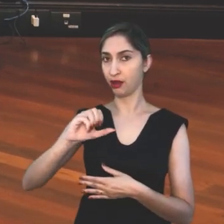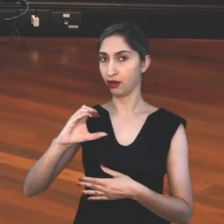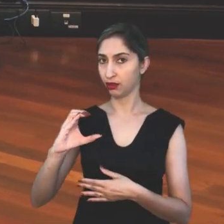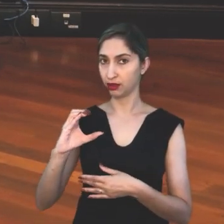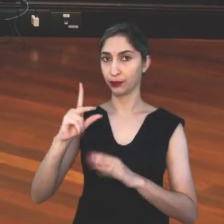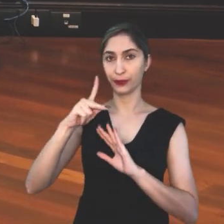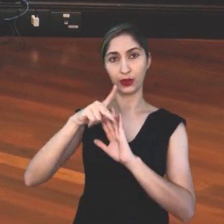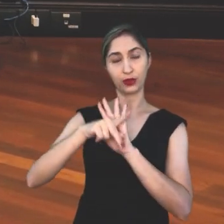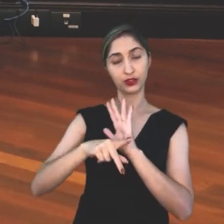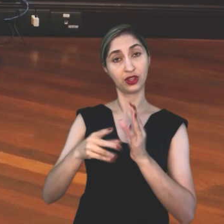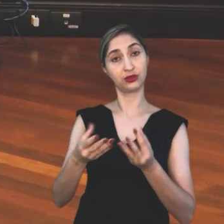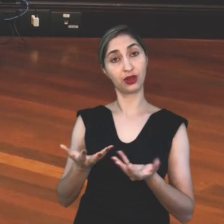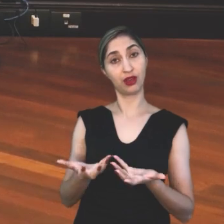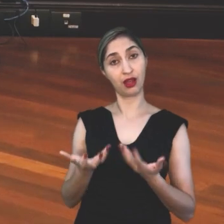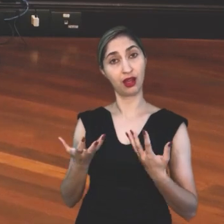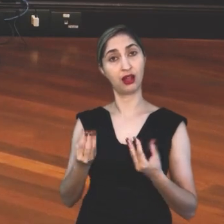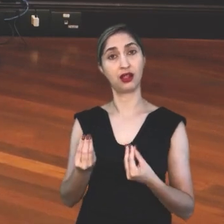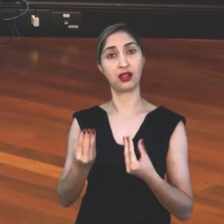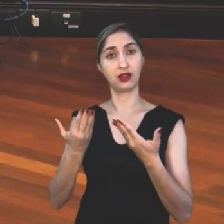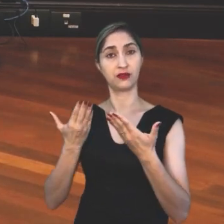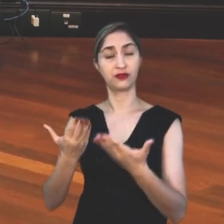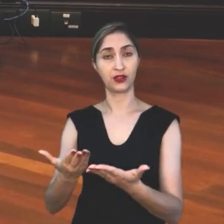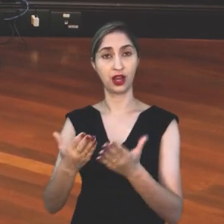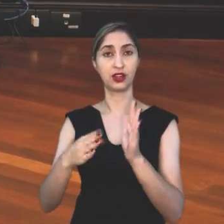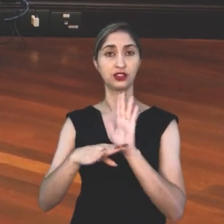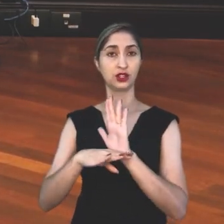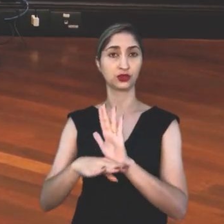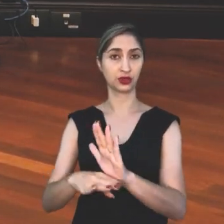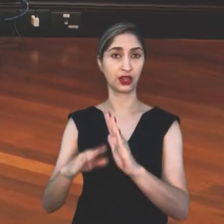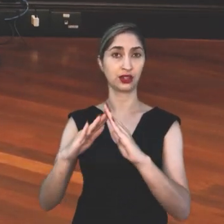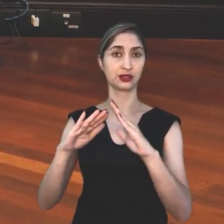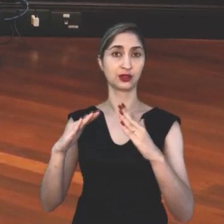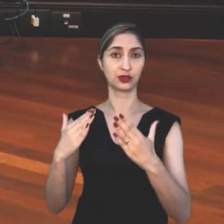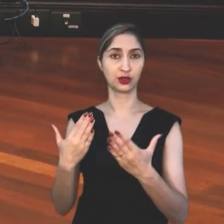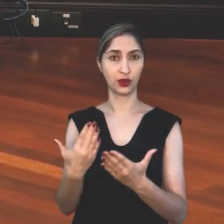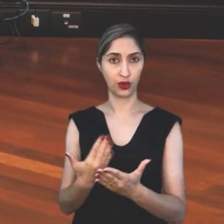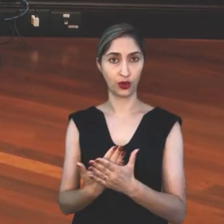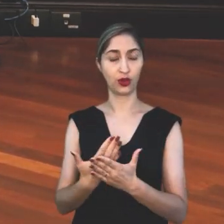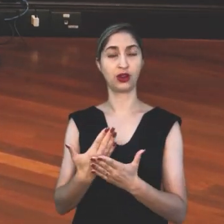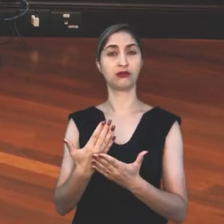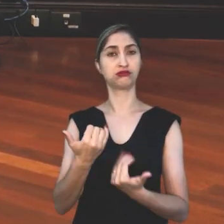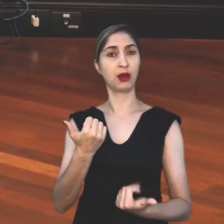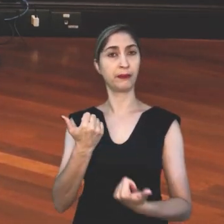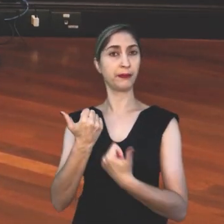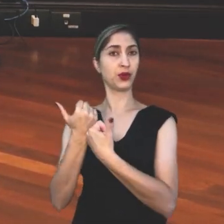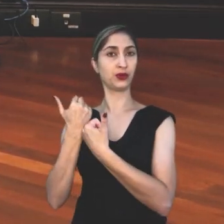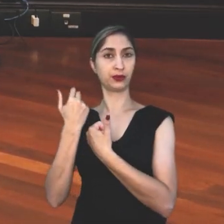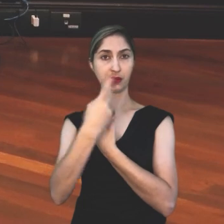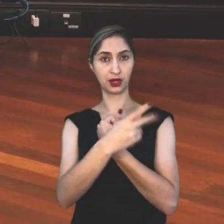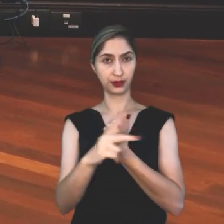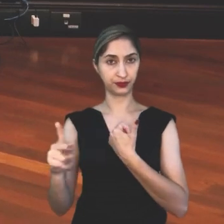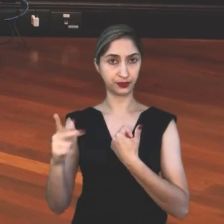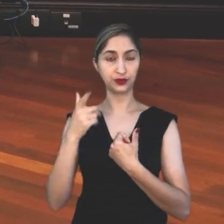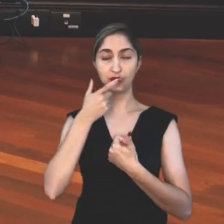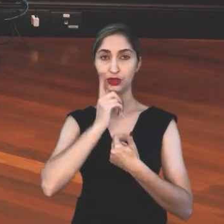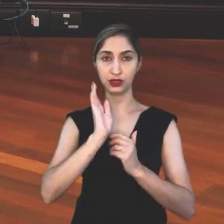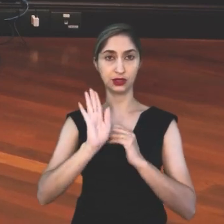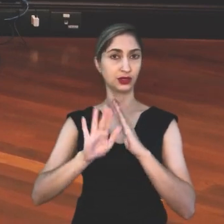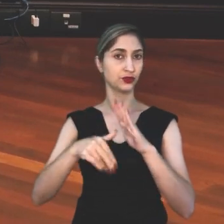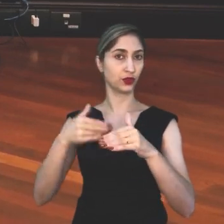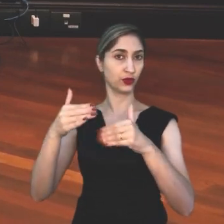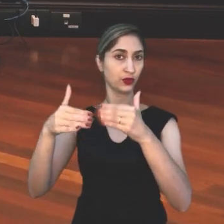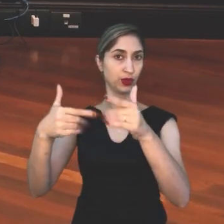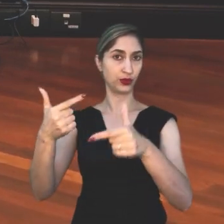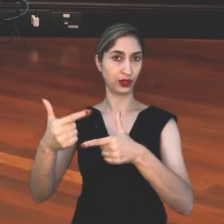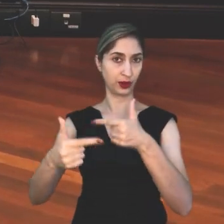esses materiais, essas práticas e esses multiplicadores que a Adri falou, né? Que é também para fornecer essa bibliografia,